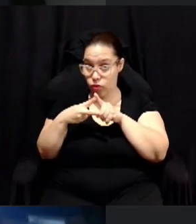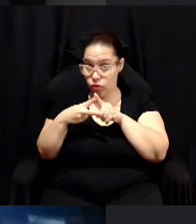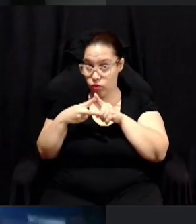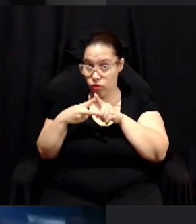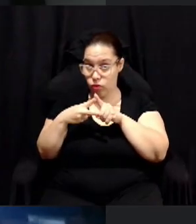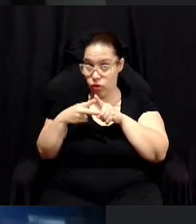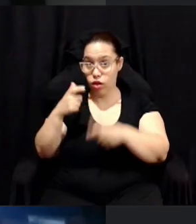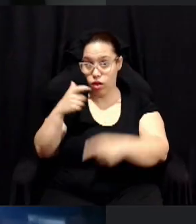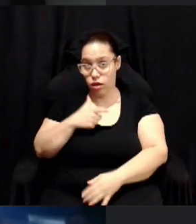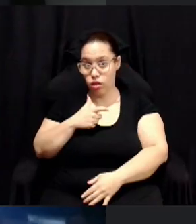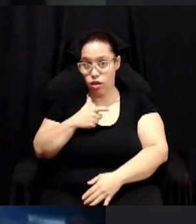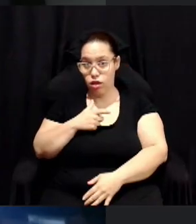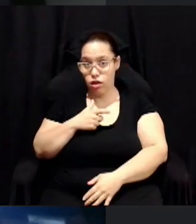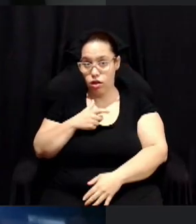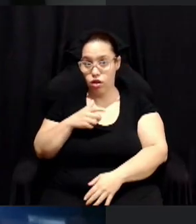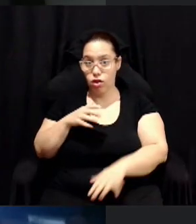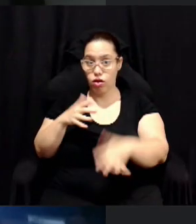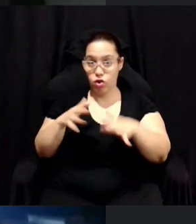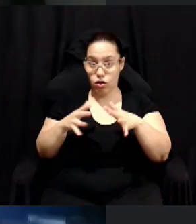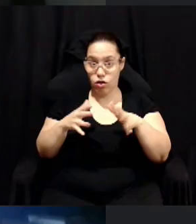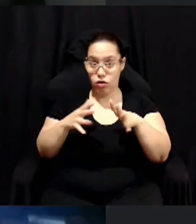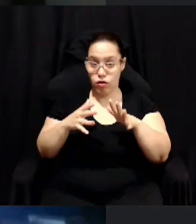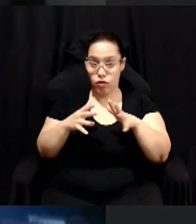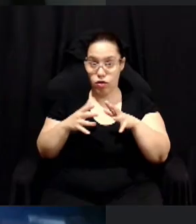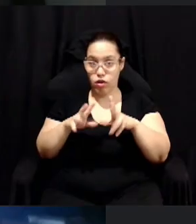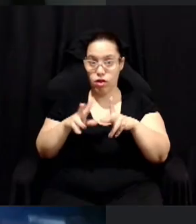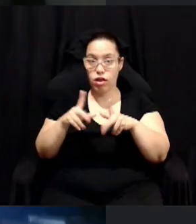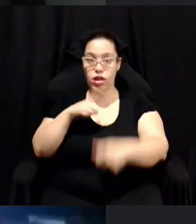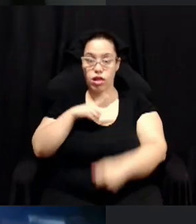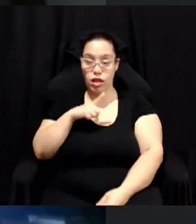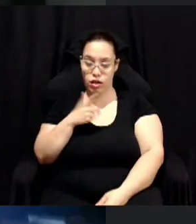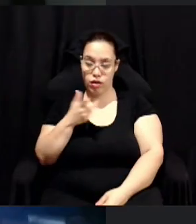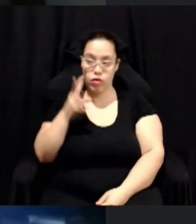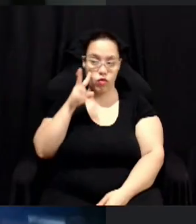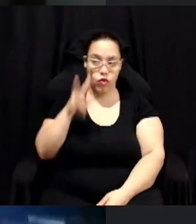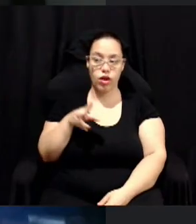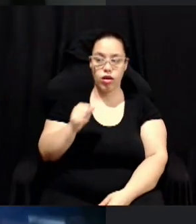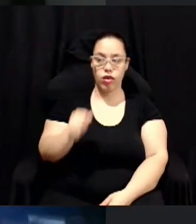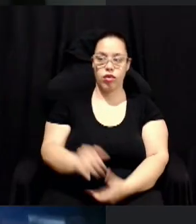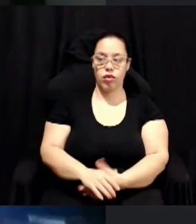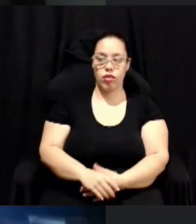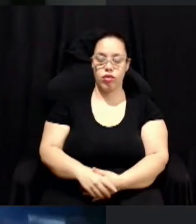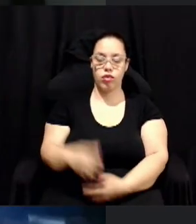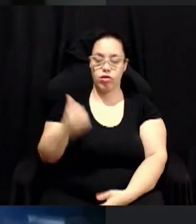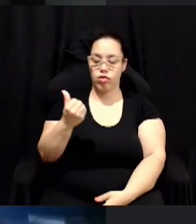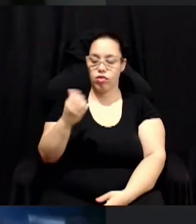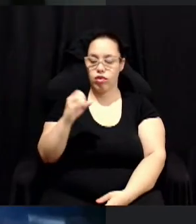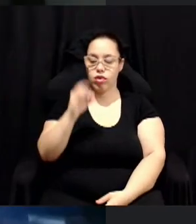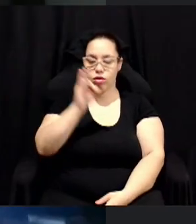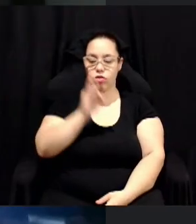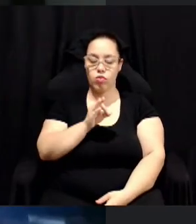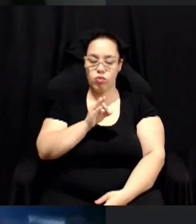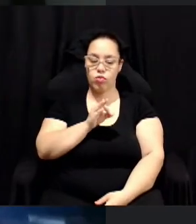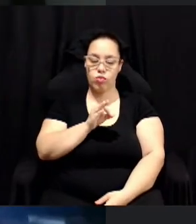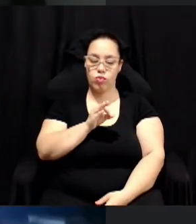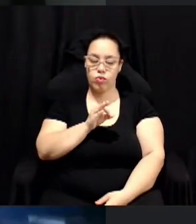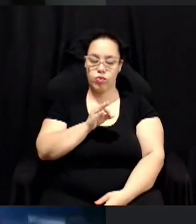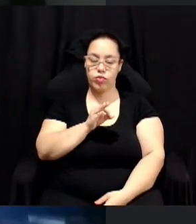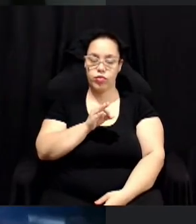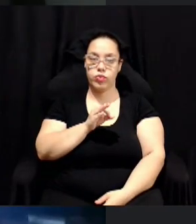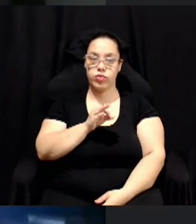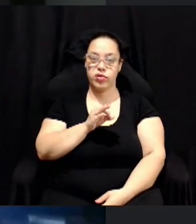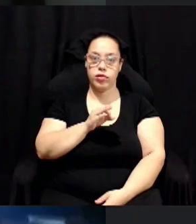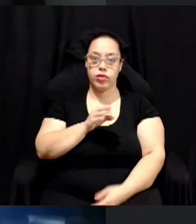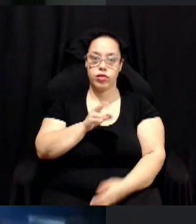caso, e o tremulante, que é o que a maioria das pessoas vê, né? Que são 70% dos casos. Que a pessoa, quando está em repouso